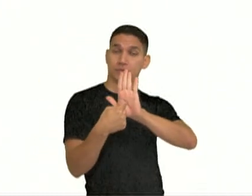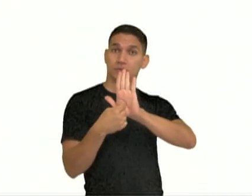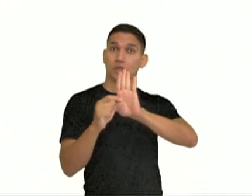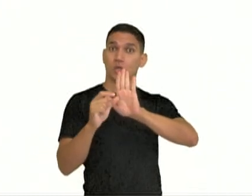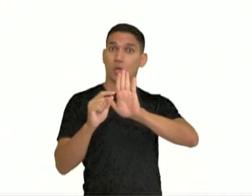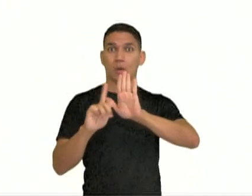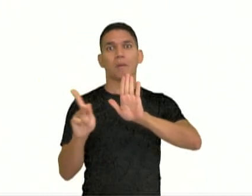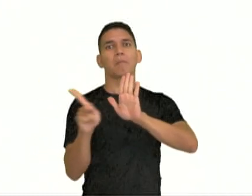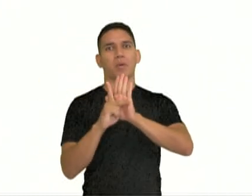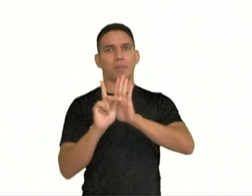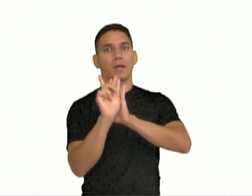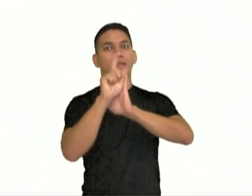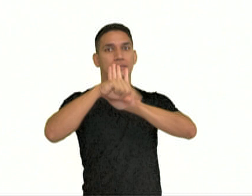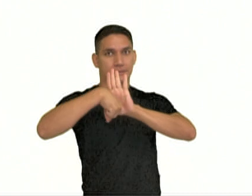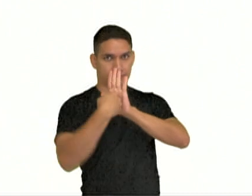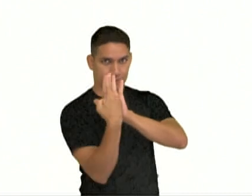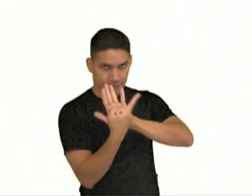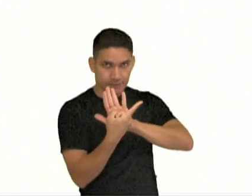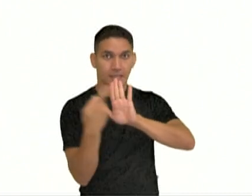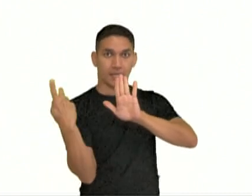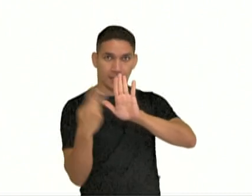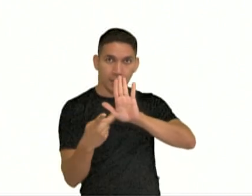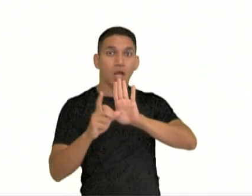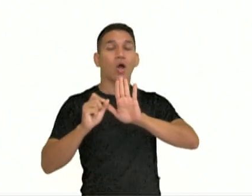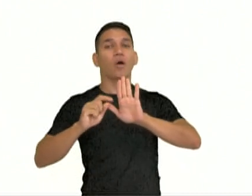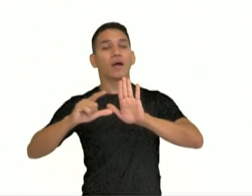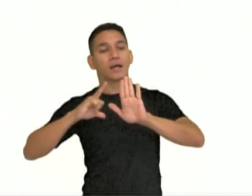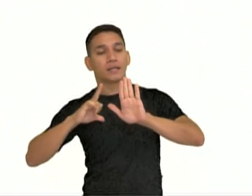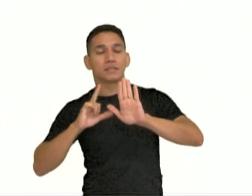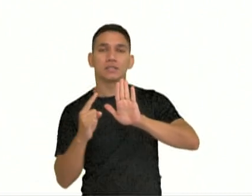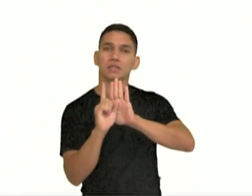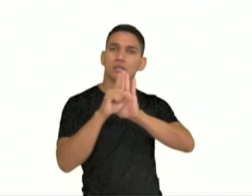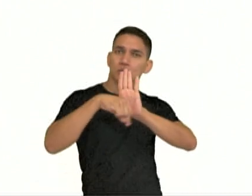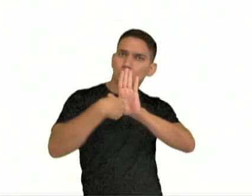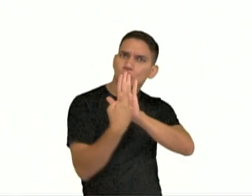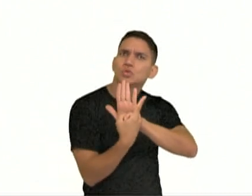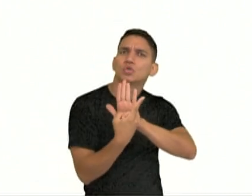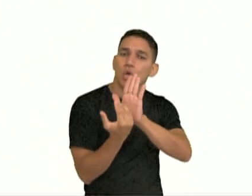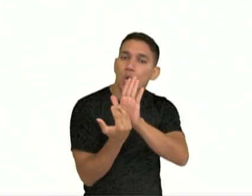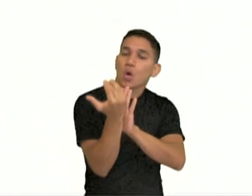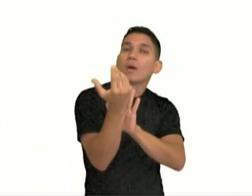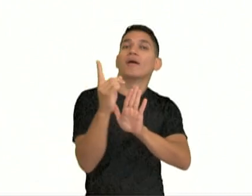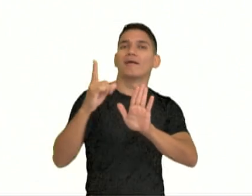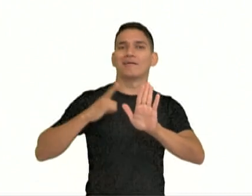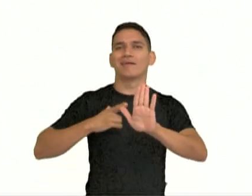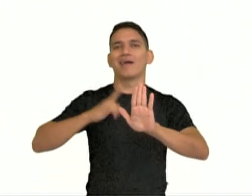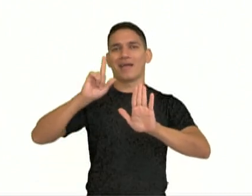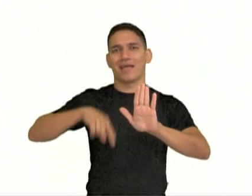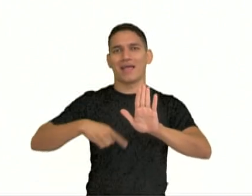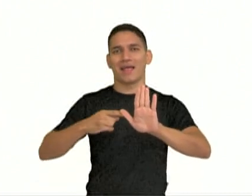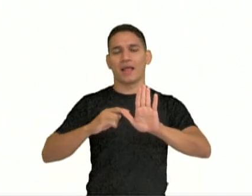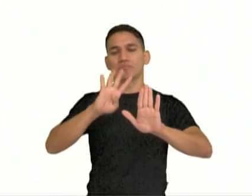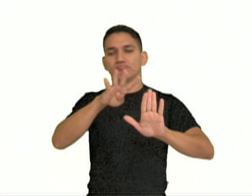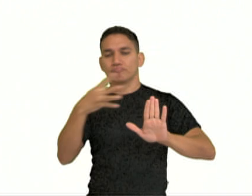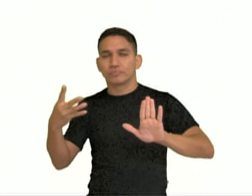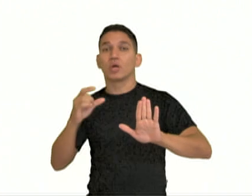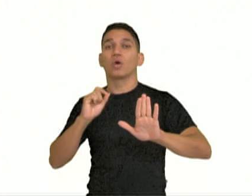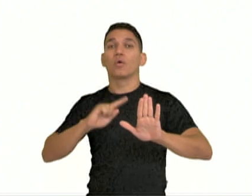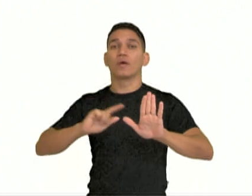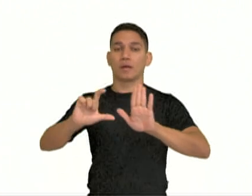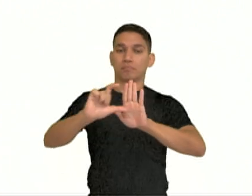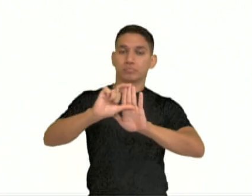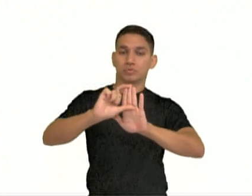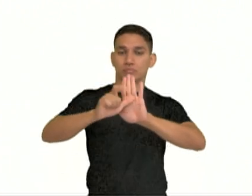circunferência trigonométrica, tá, que eu tô falando. O centro coincide com a origem do plano cartesiano. E também o seu raio